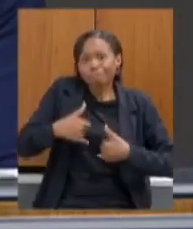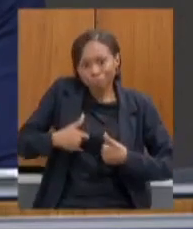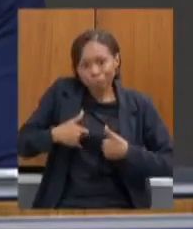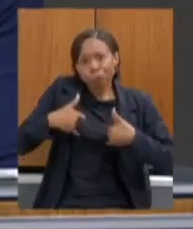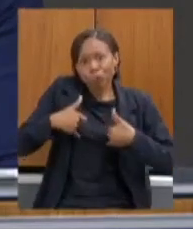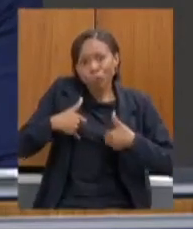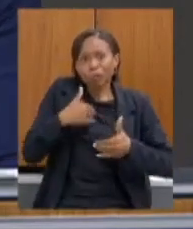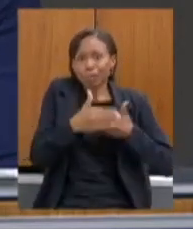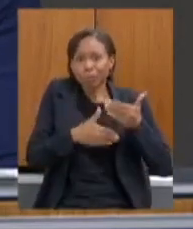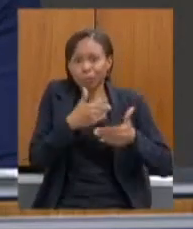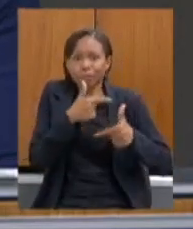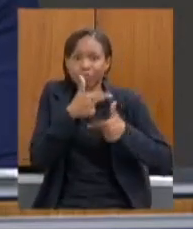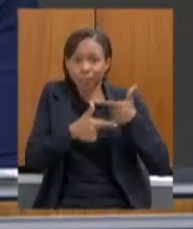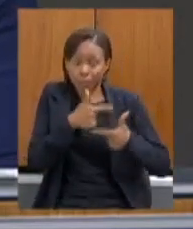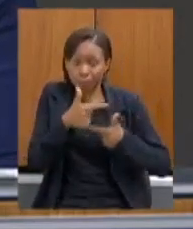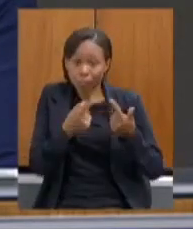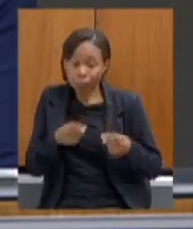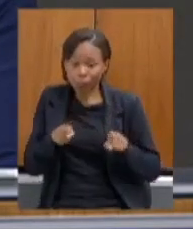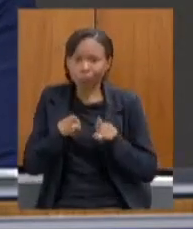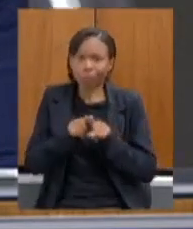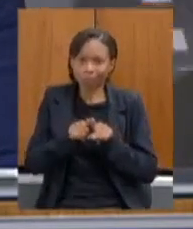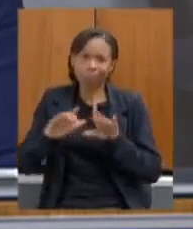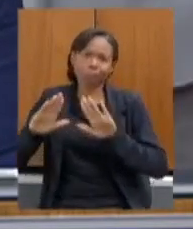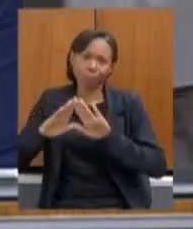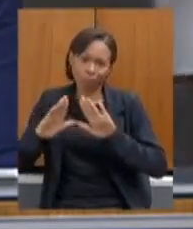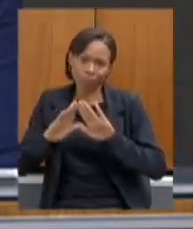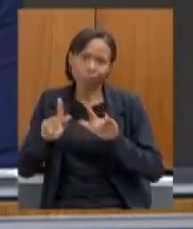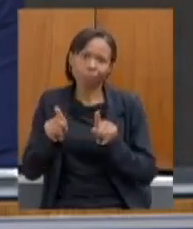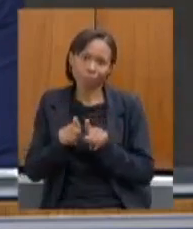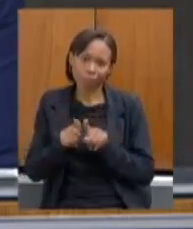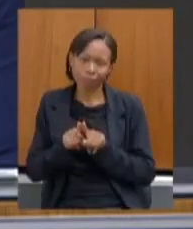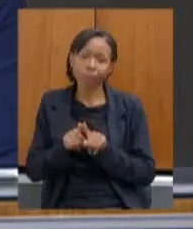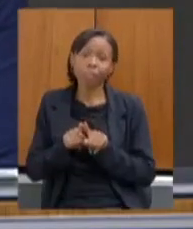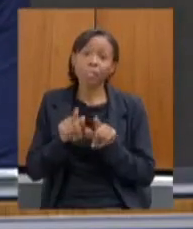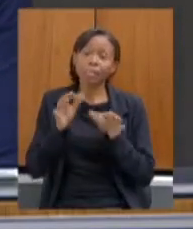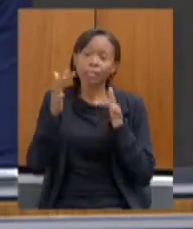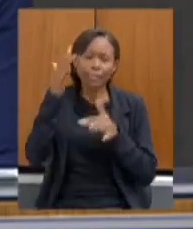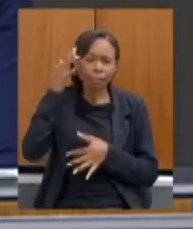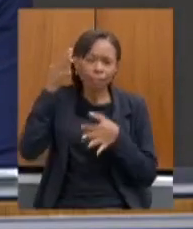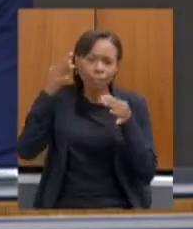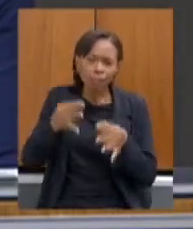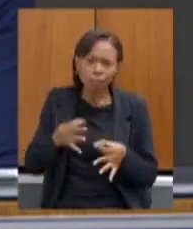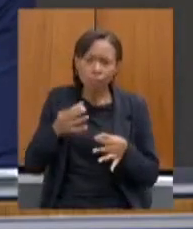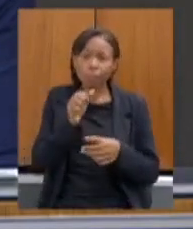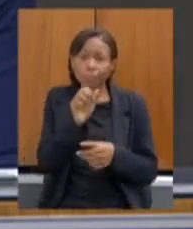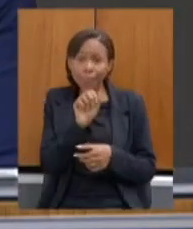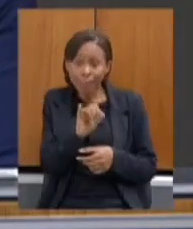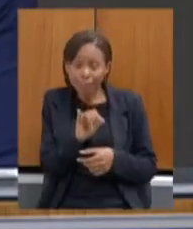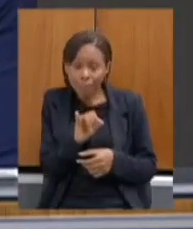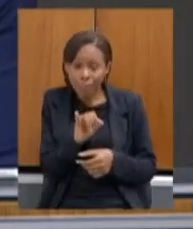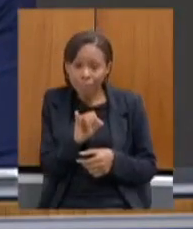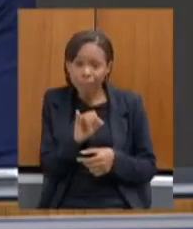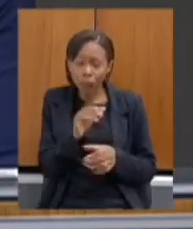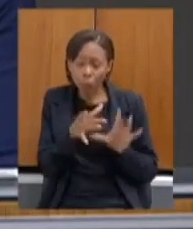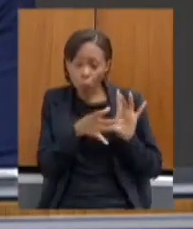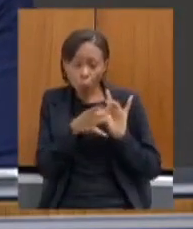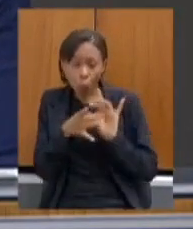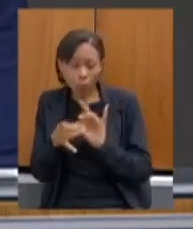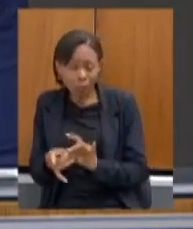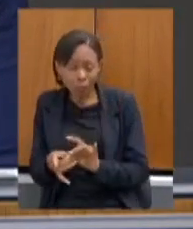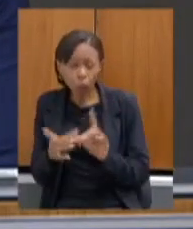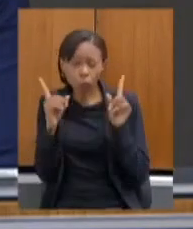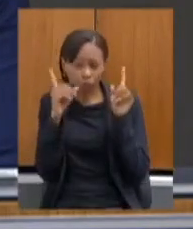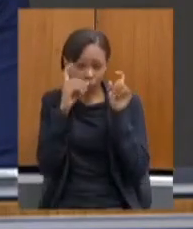desenvolvido esse trabalho em parceria com todos aqui na Assembleia Legislativa e a certeza de que, se num ambiente de tanta diversidade, como